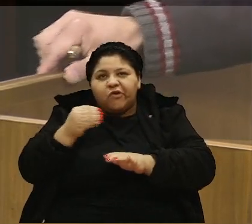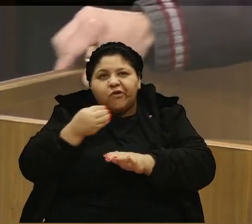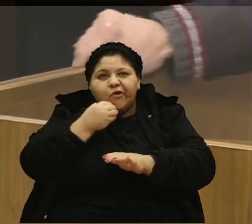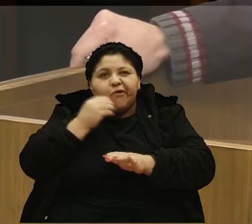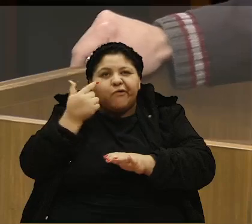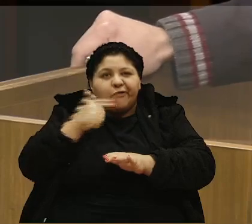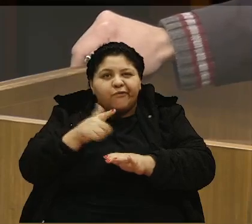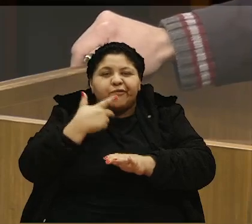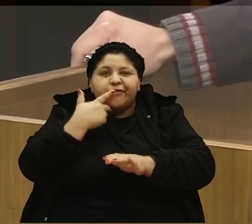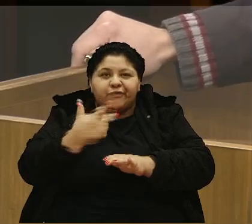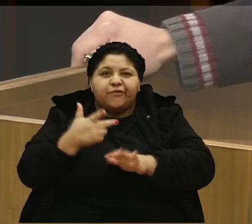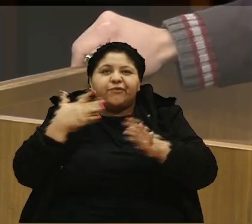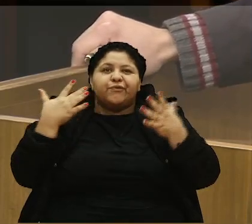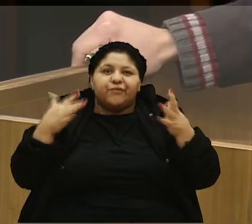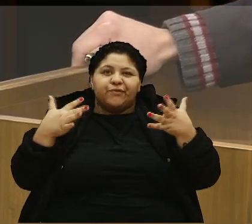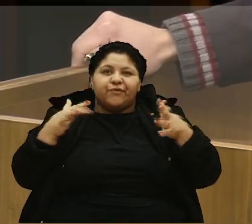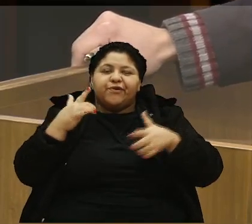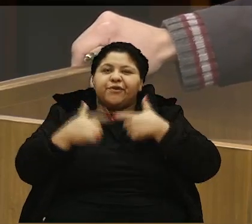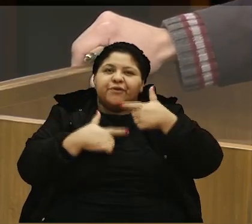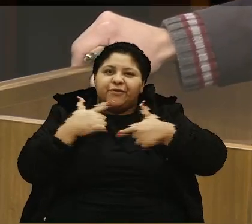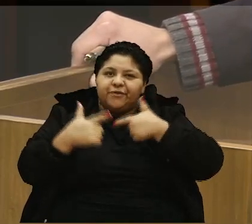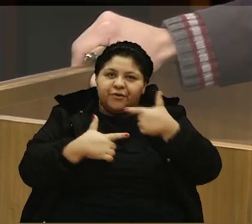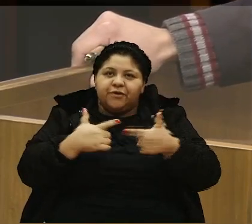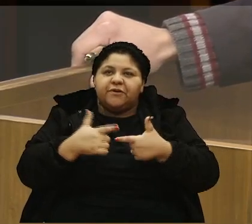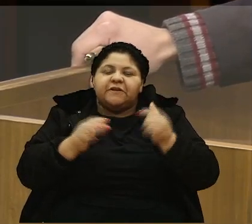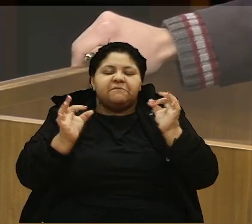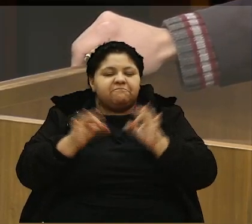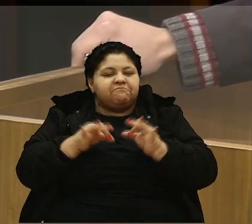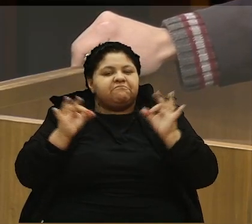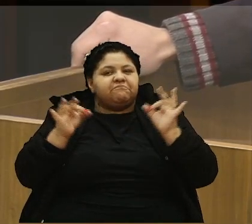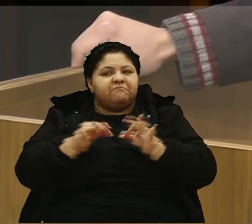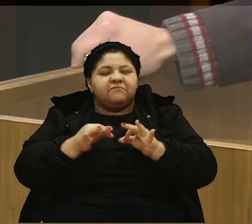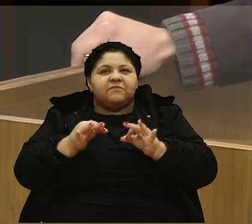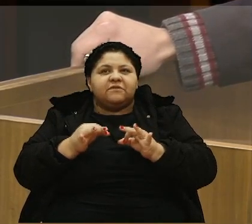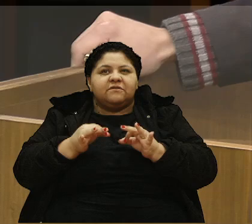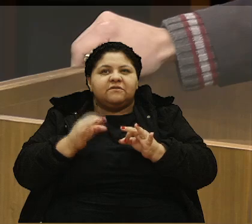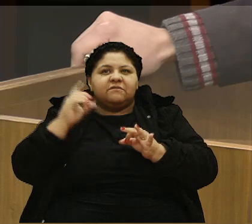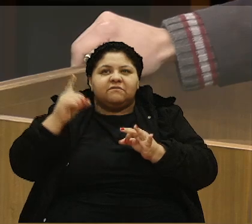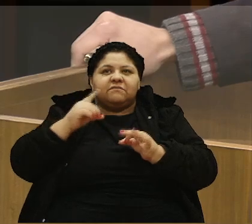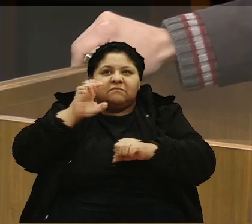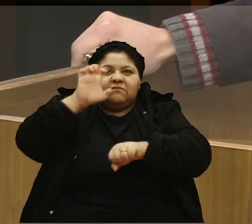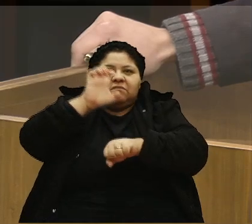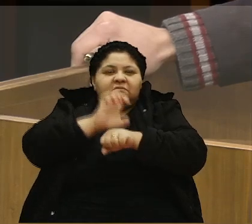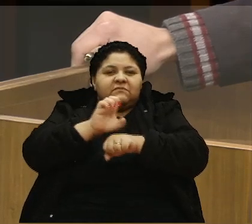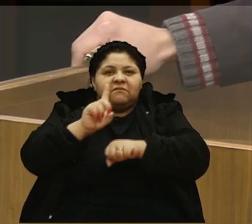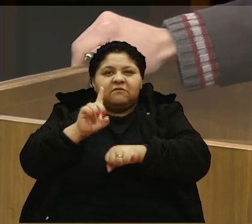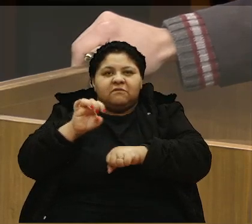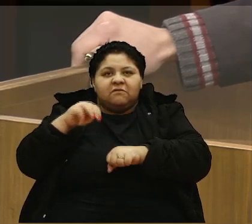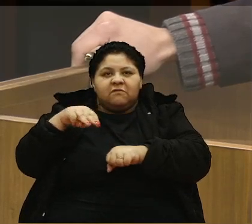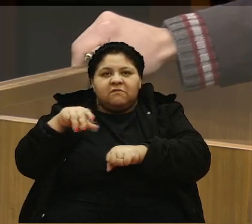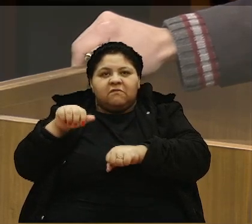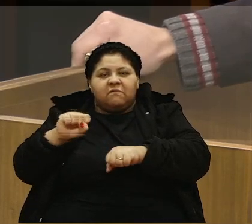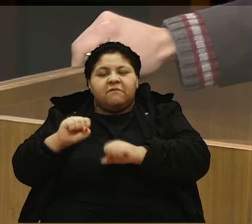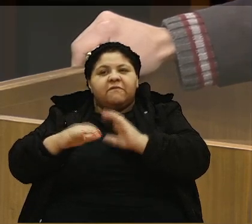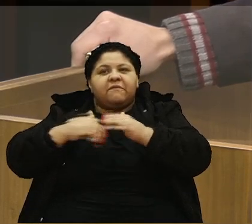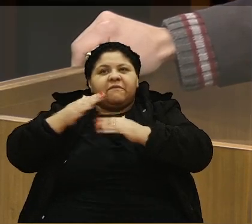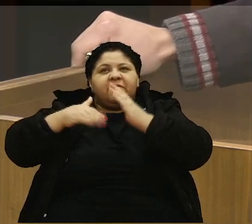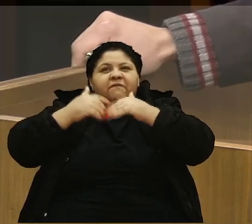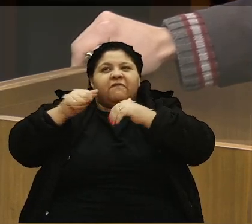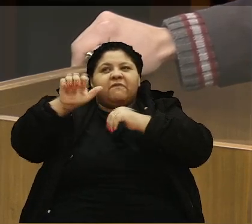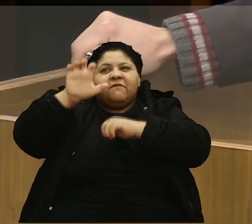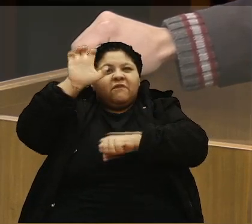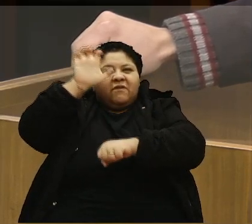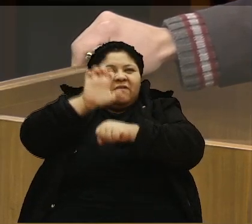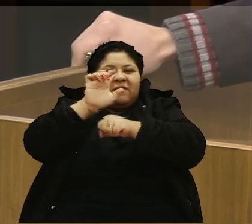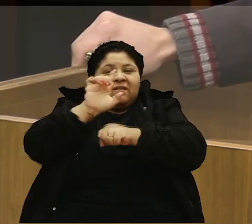uma vez, reforçando aí os parabéns pelo trabalho exemplar que o nosso deputado estadual Dimas Costa, PSD, vem desenvolvendo em nível de estado,